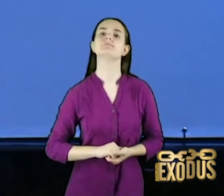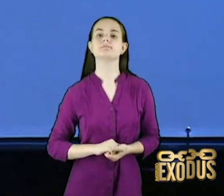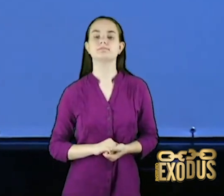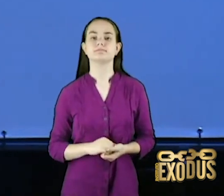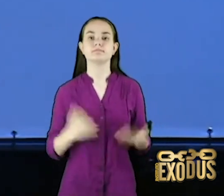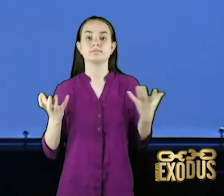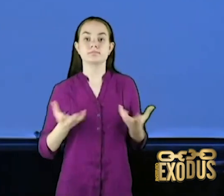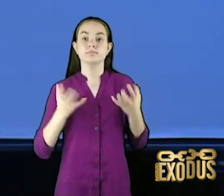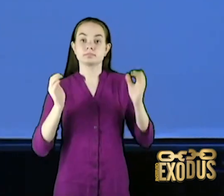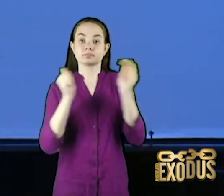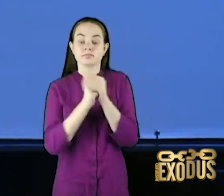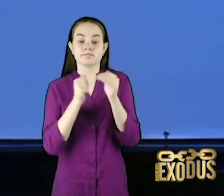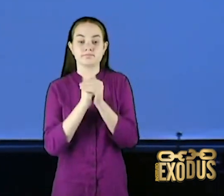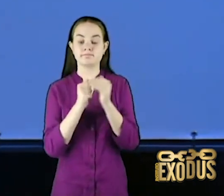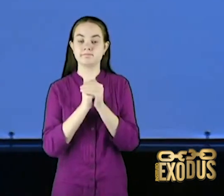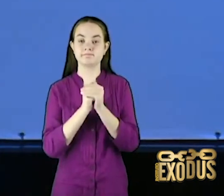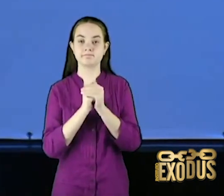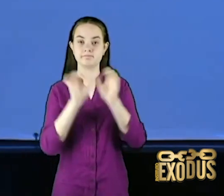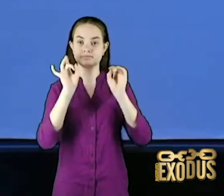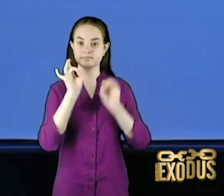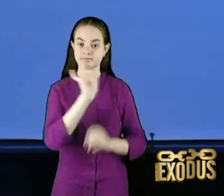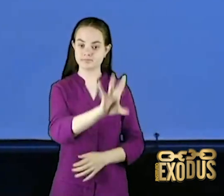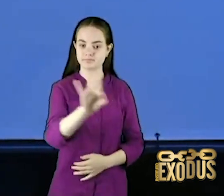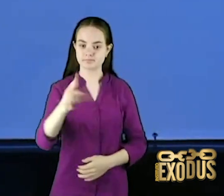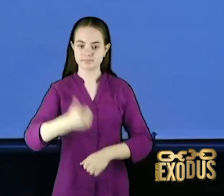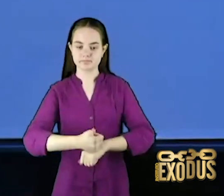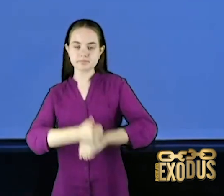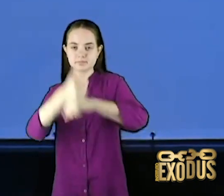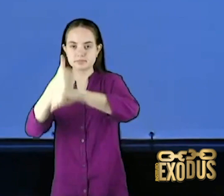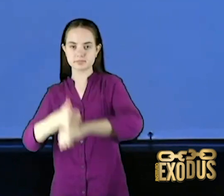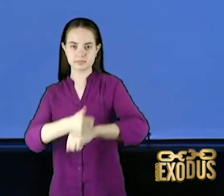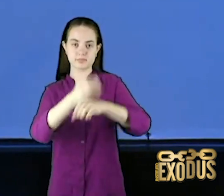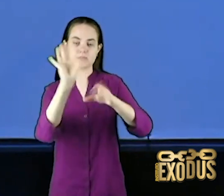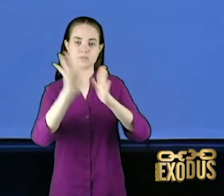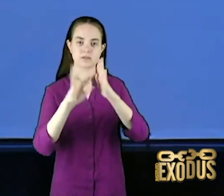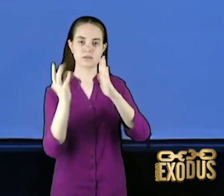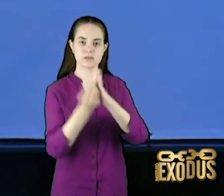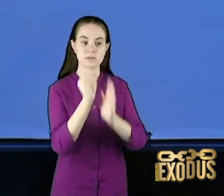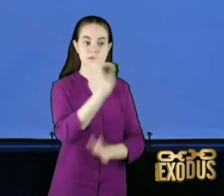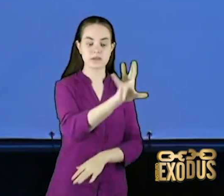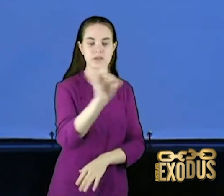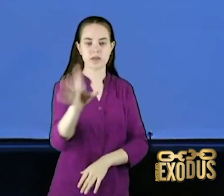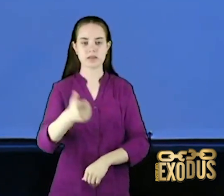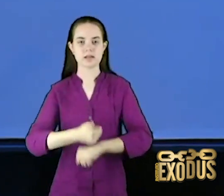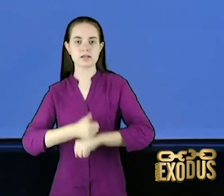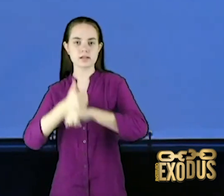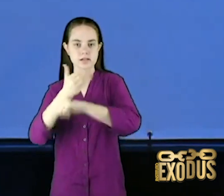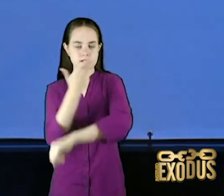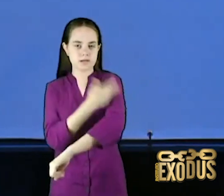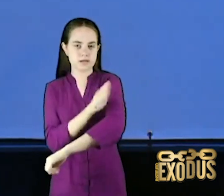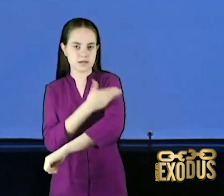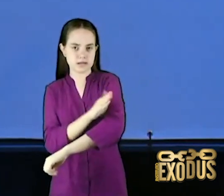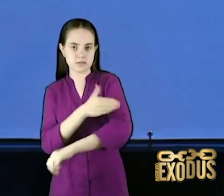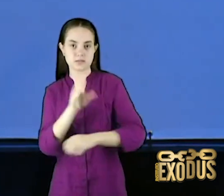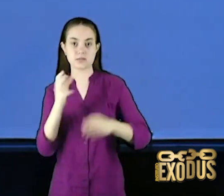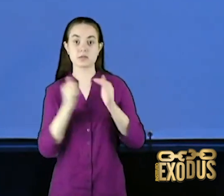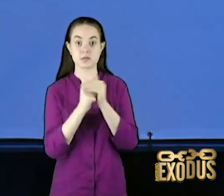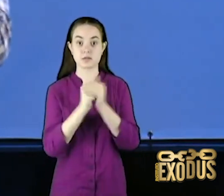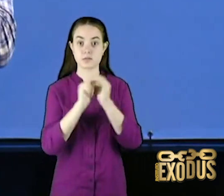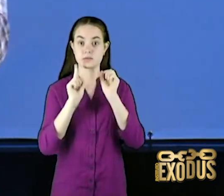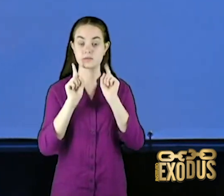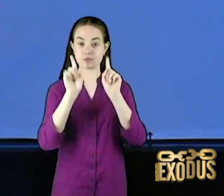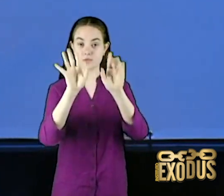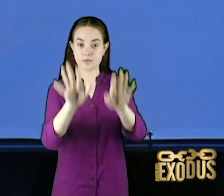Eu quero orar por cada líder de células, eu quero orar por cada líder em treinamento, eu quero orar para você, que